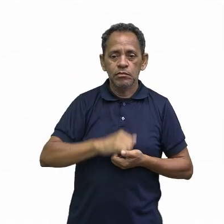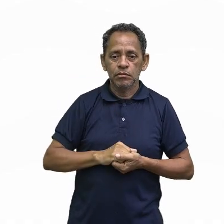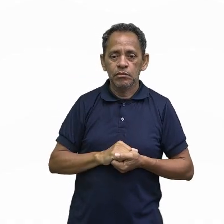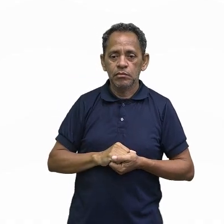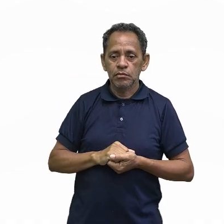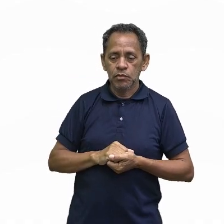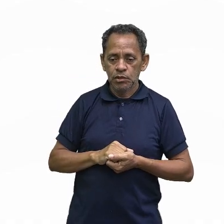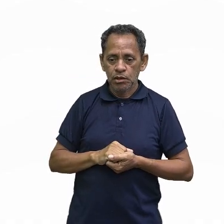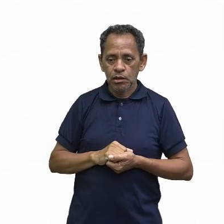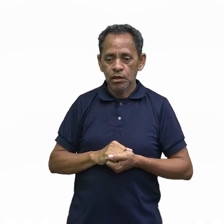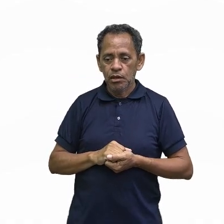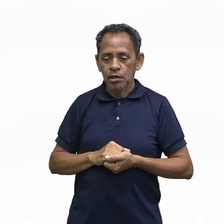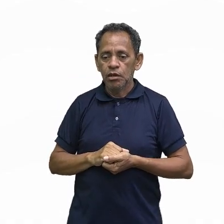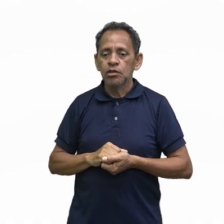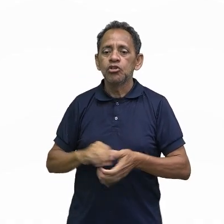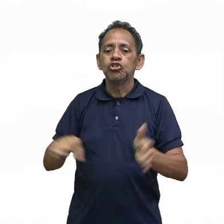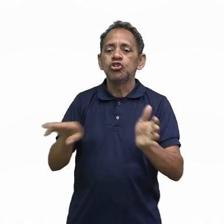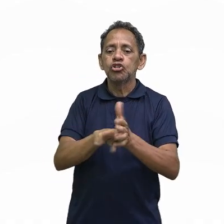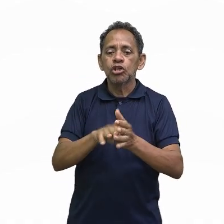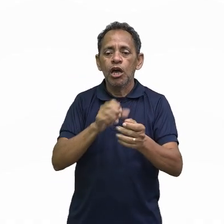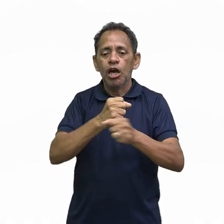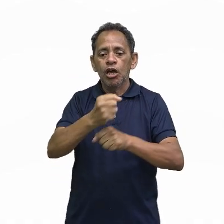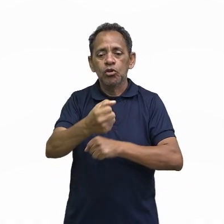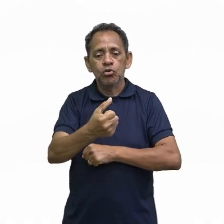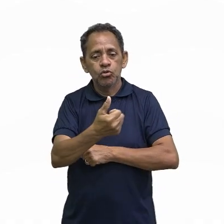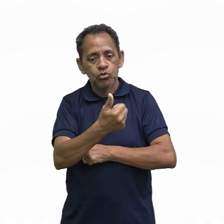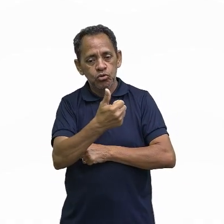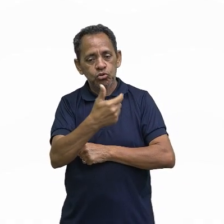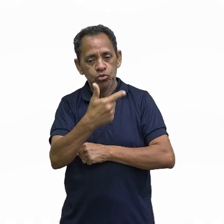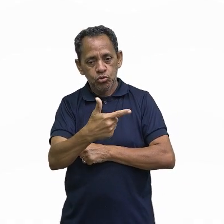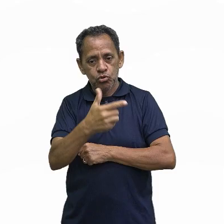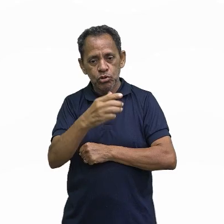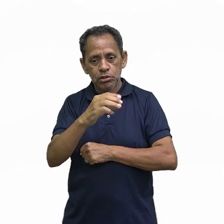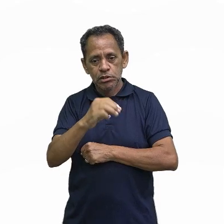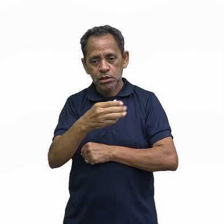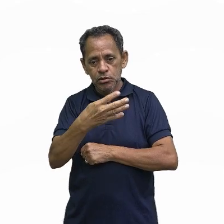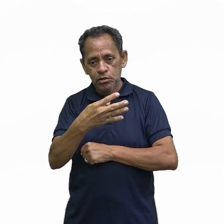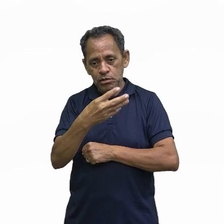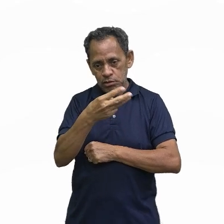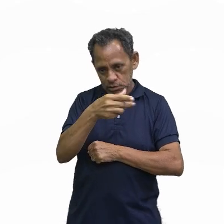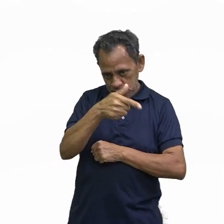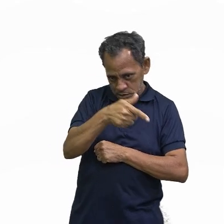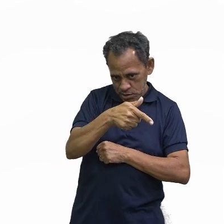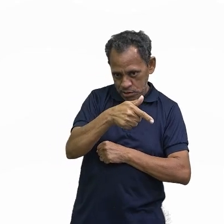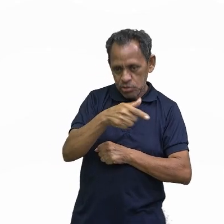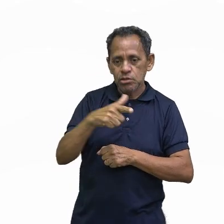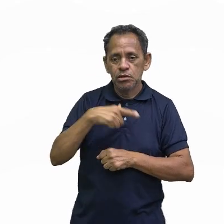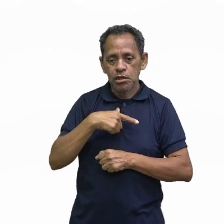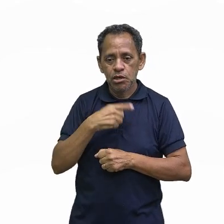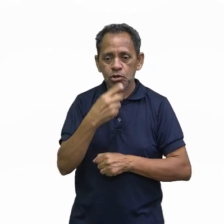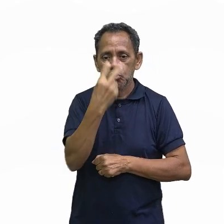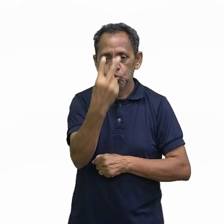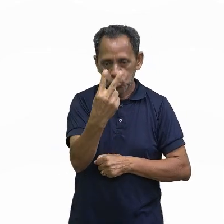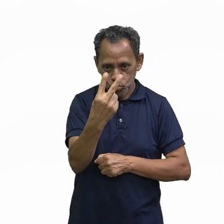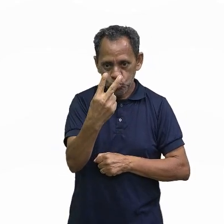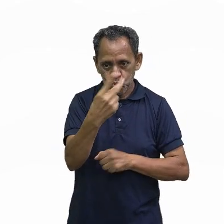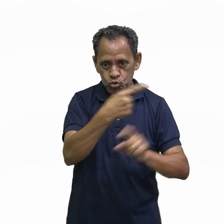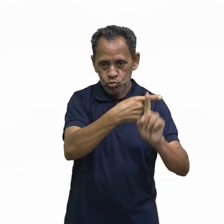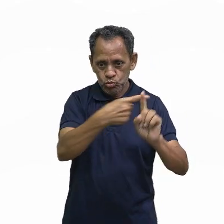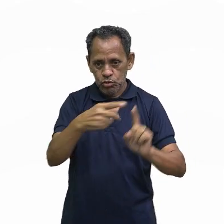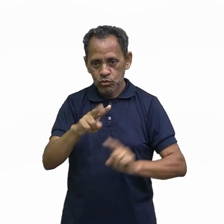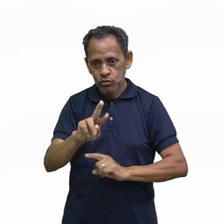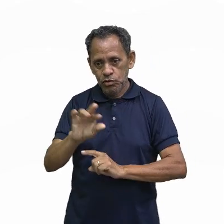chegar em 2047, né, que serão 60 anos depois, né, foram 2 meia-vidas, né? Então, o que é que vai